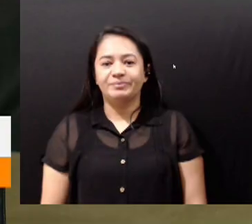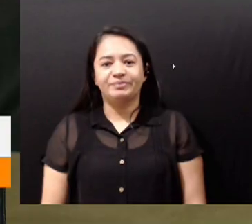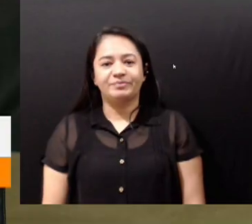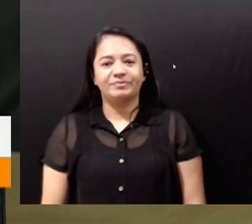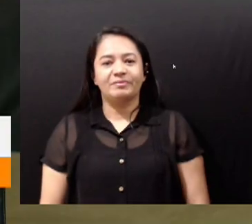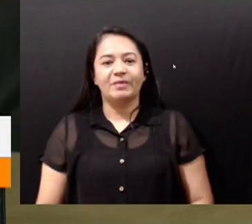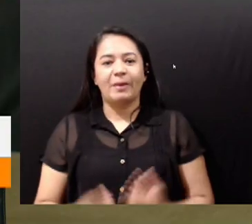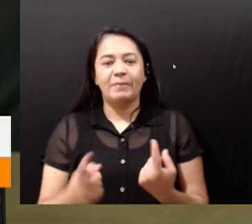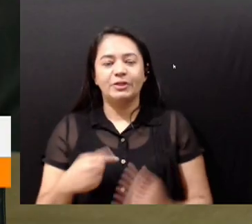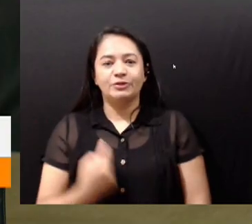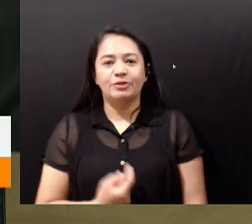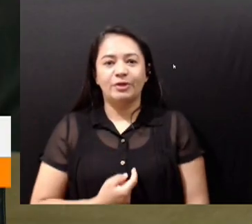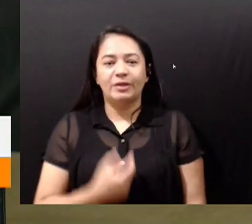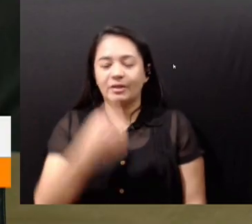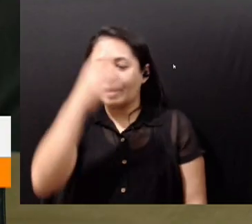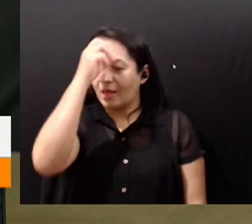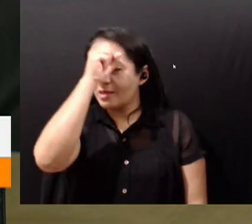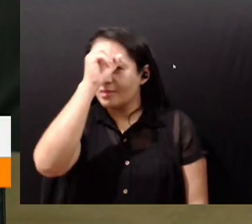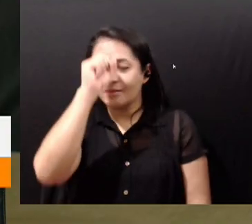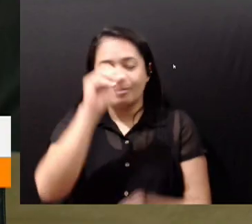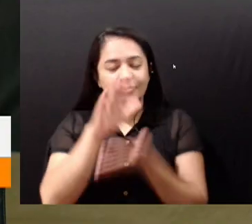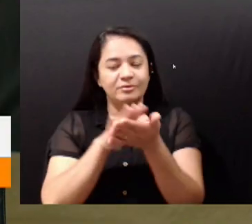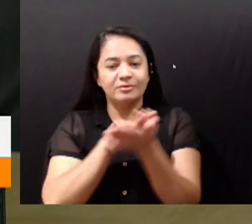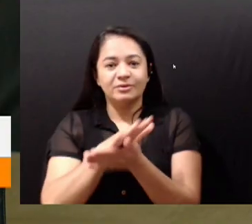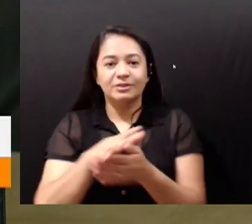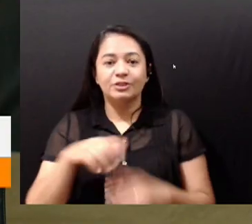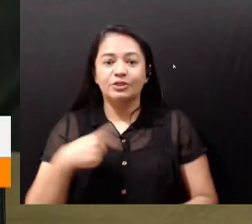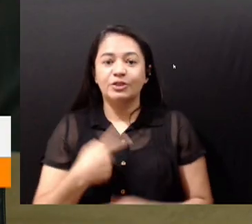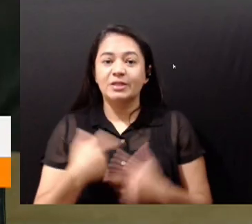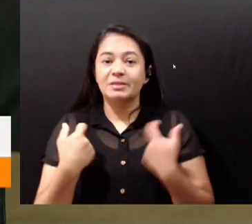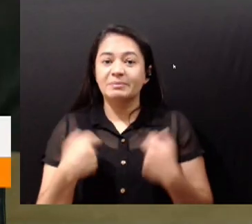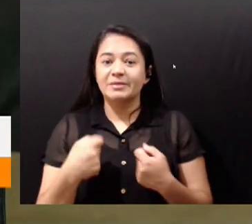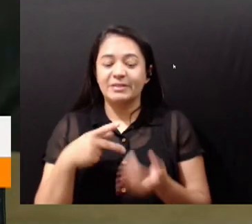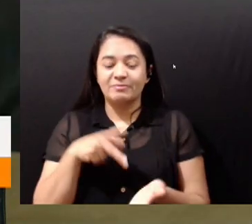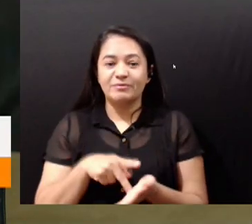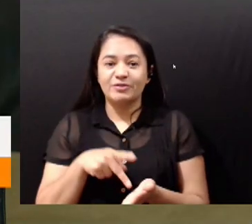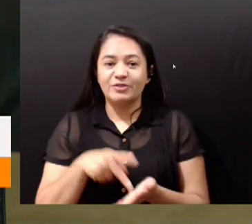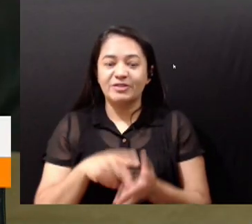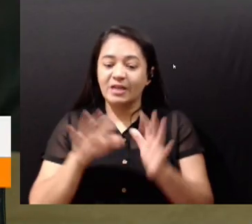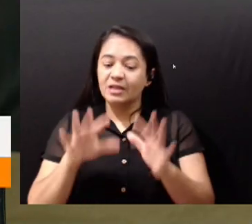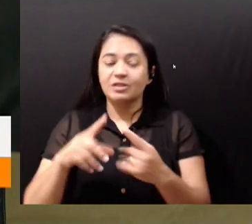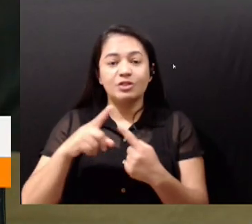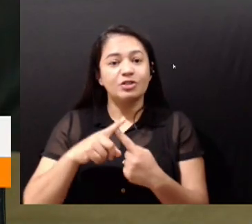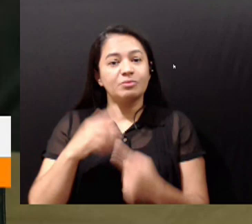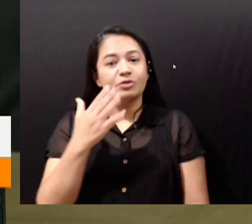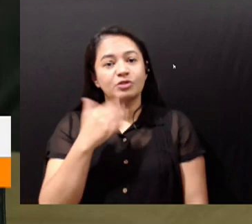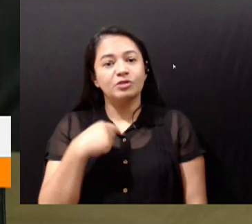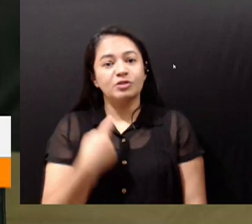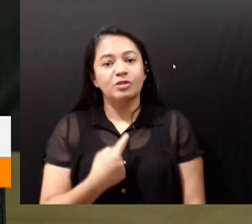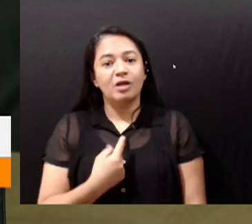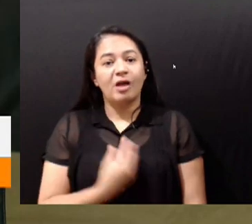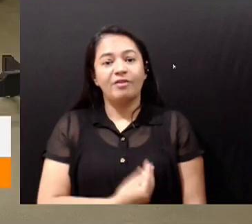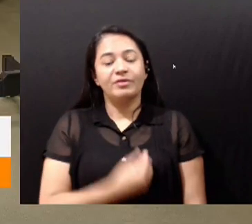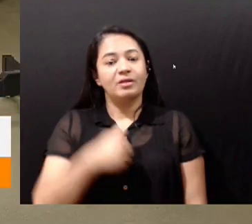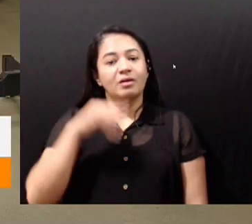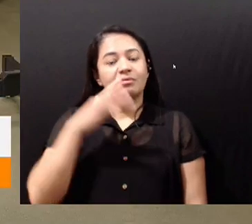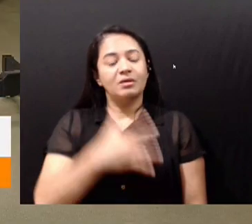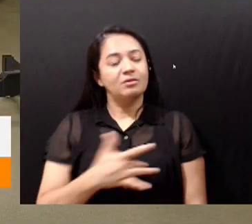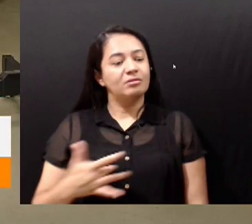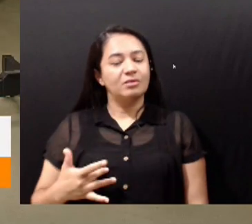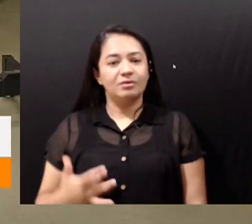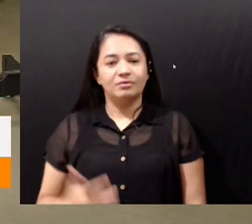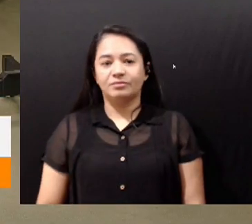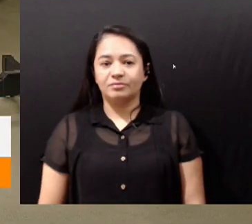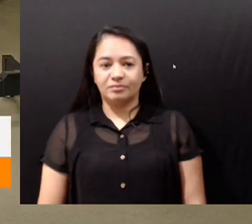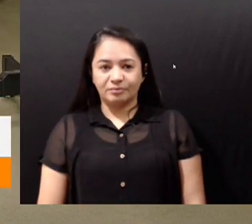que a gente necessita realmente desse tipo de alimentação para a gente ter uma vida mais saudável. É isso.